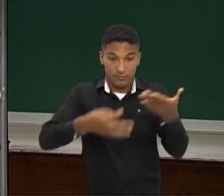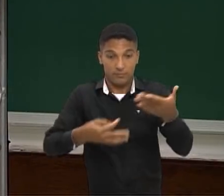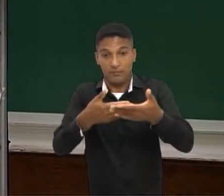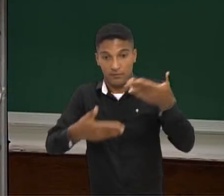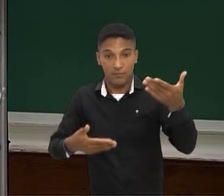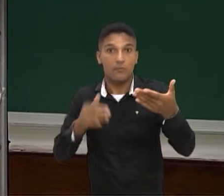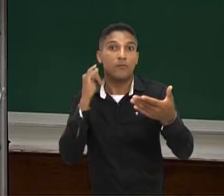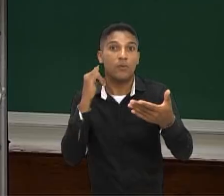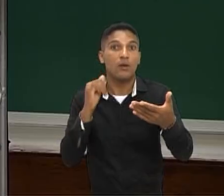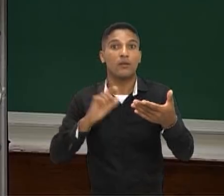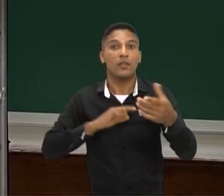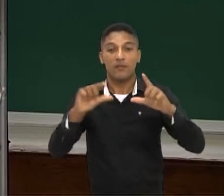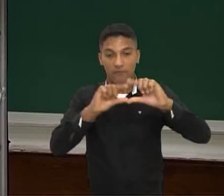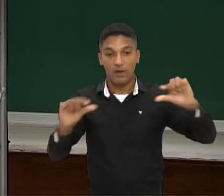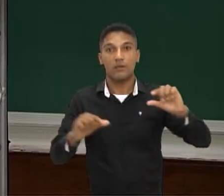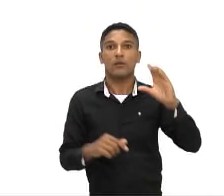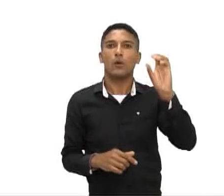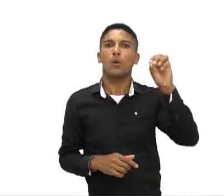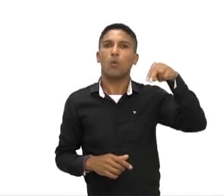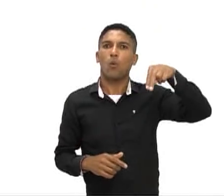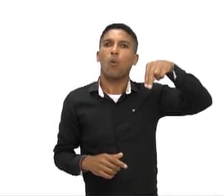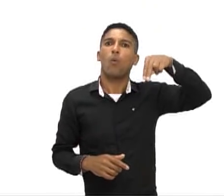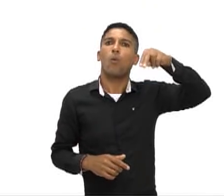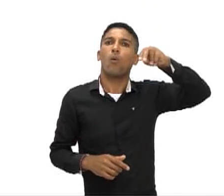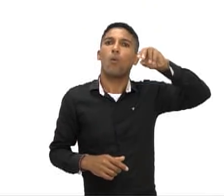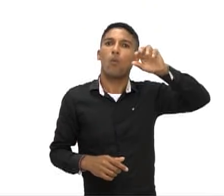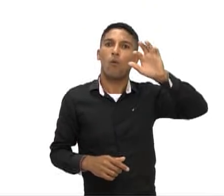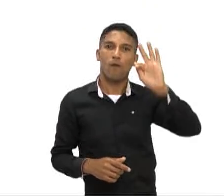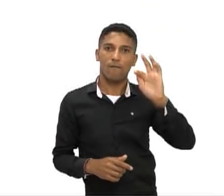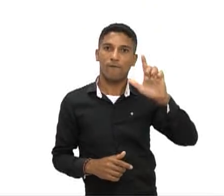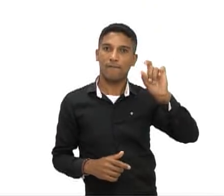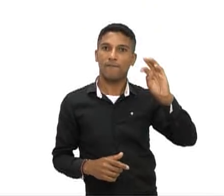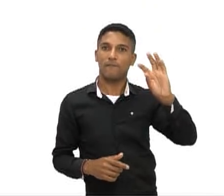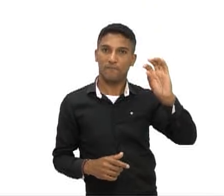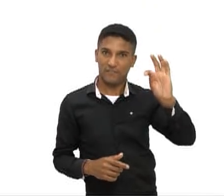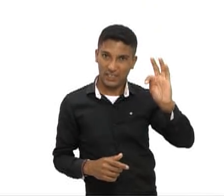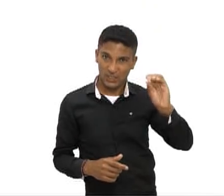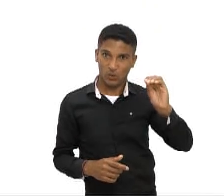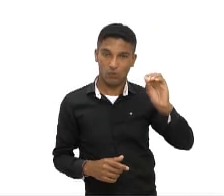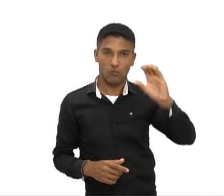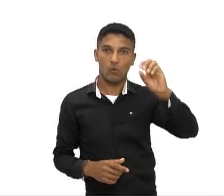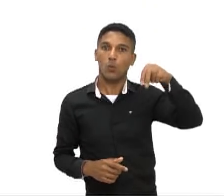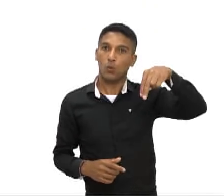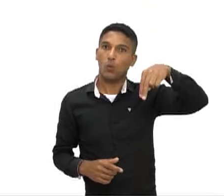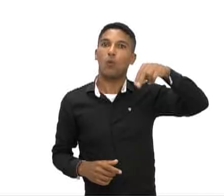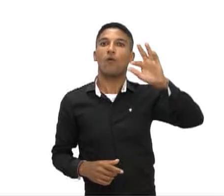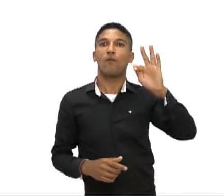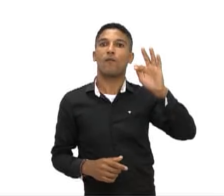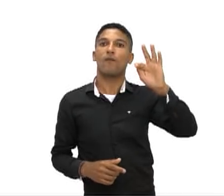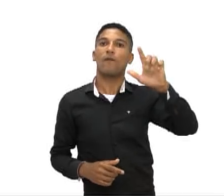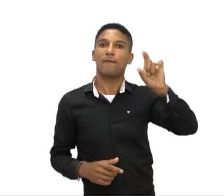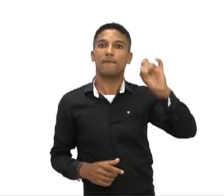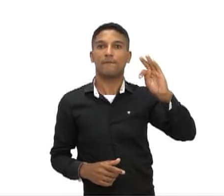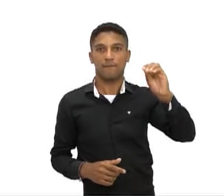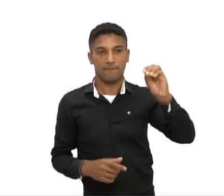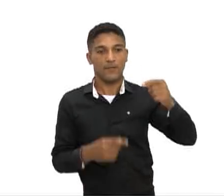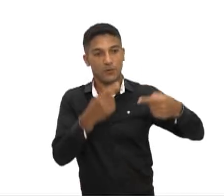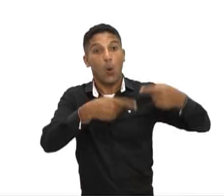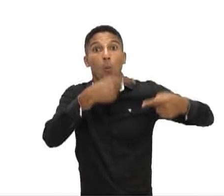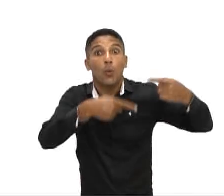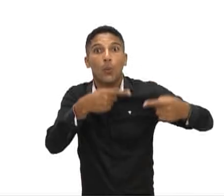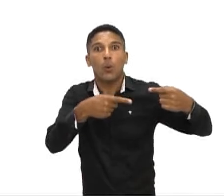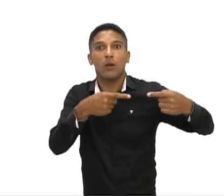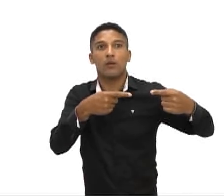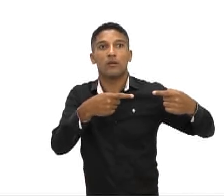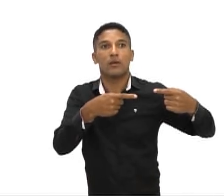narrativa? Então, quem conseguiu marcar lá, ó, mas e eu? O que eu vou fazer? Talvez possa jantar o gato